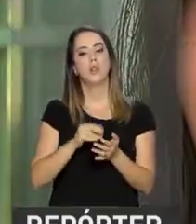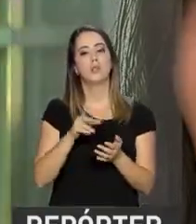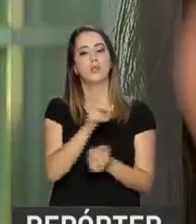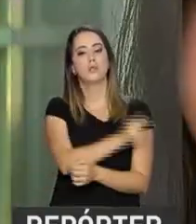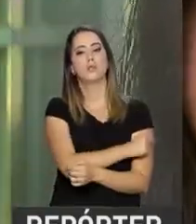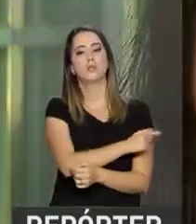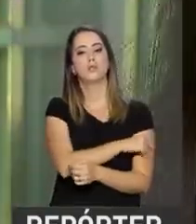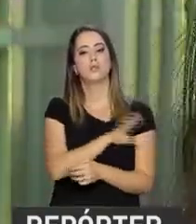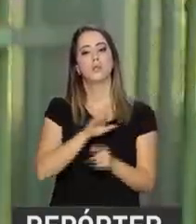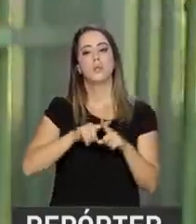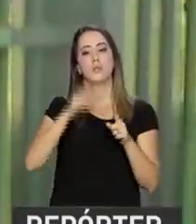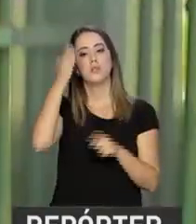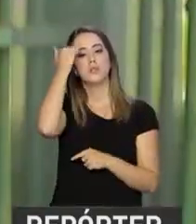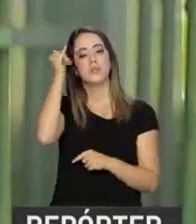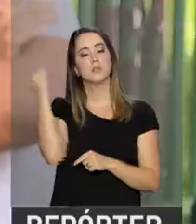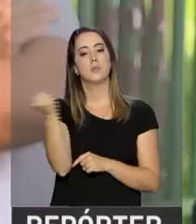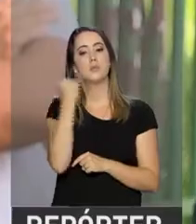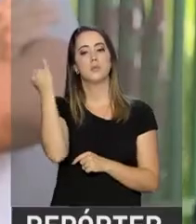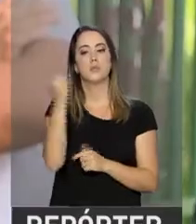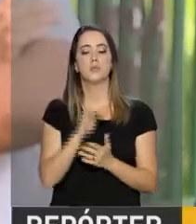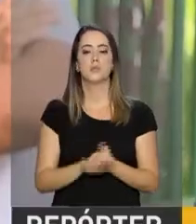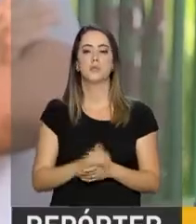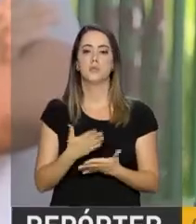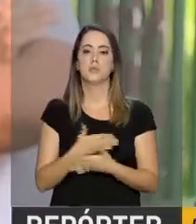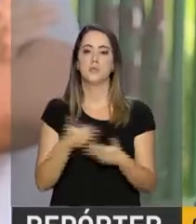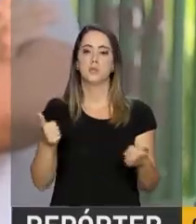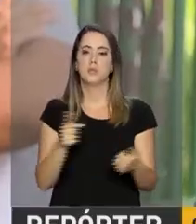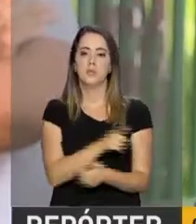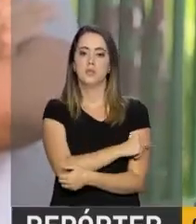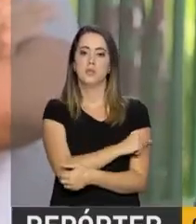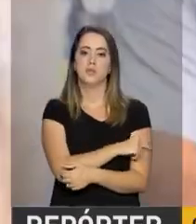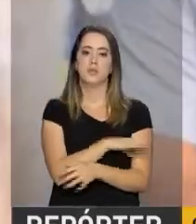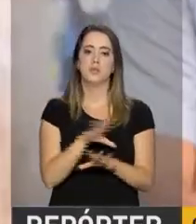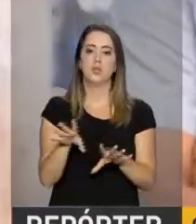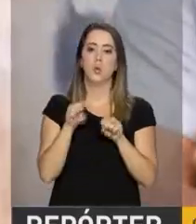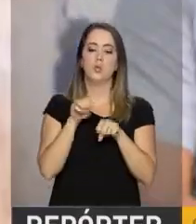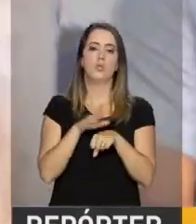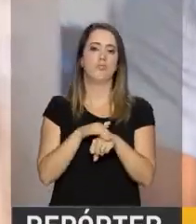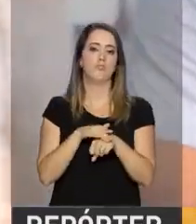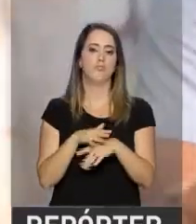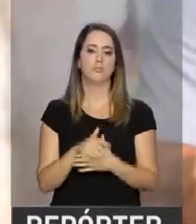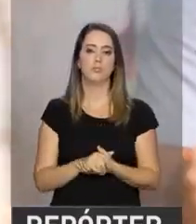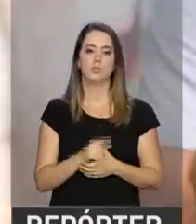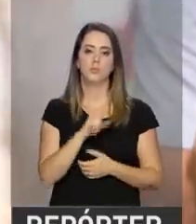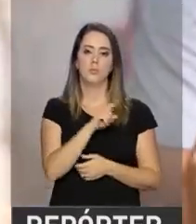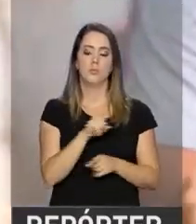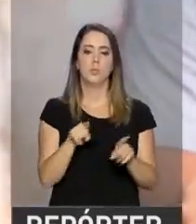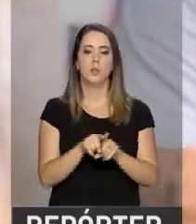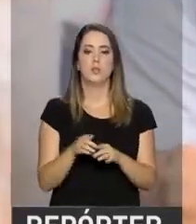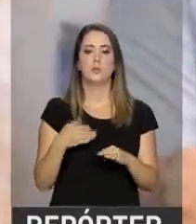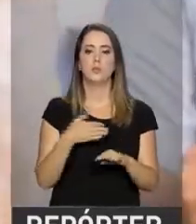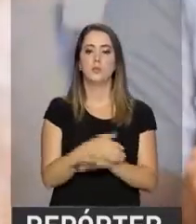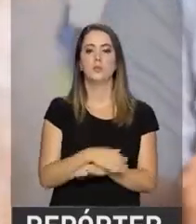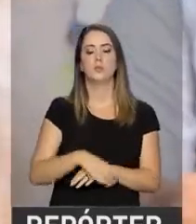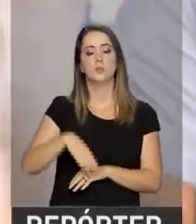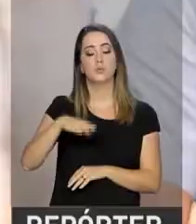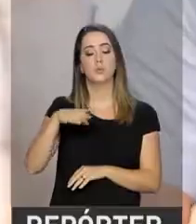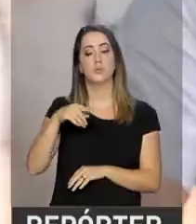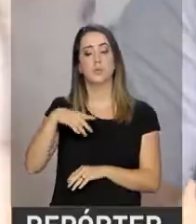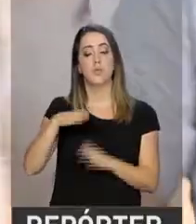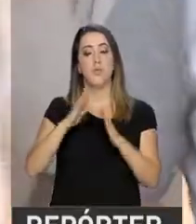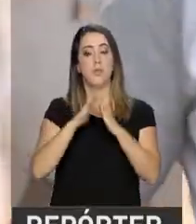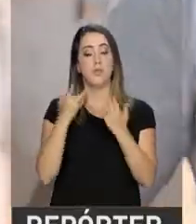mas sabe que é importante é melhor tomar vacina do que ficar doente caio victor foi um poço tomar vacina da febre amarela